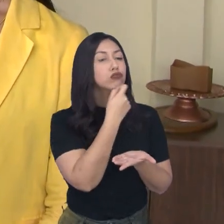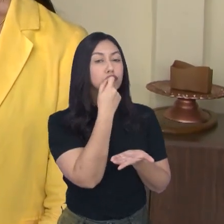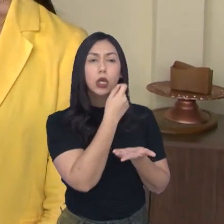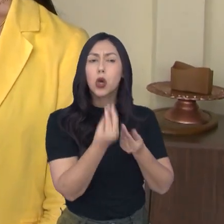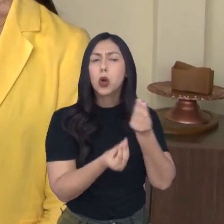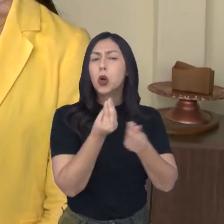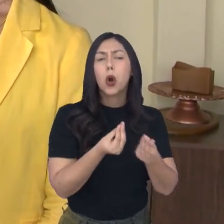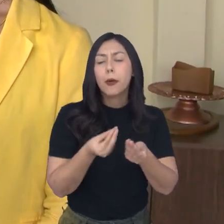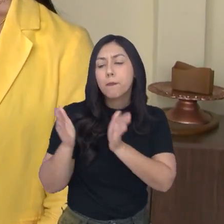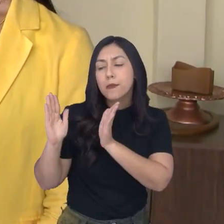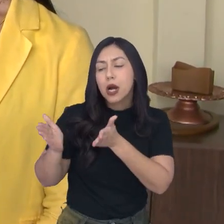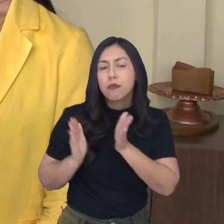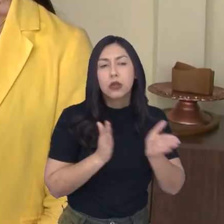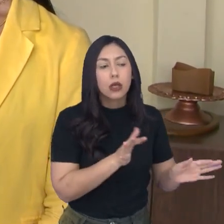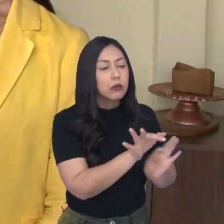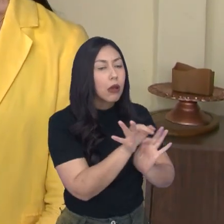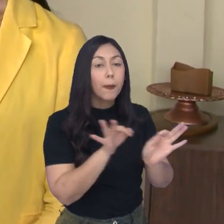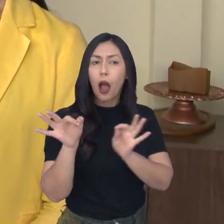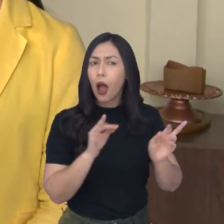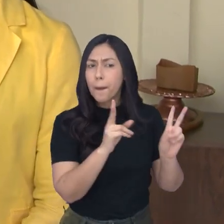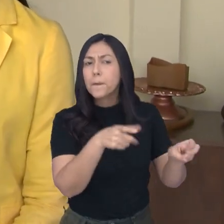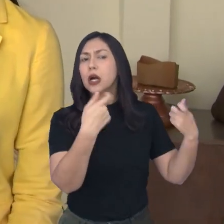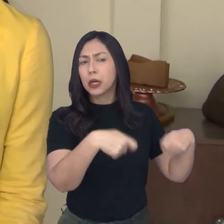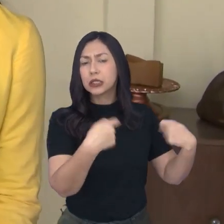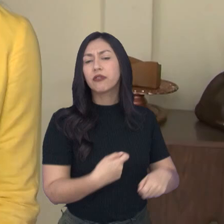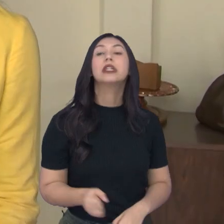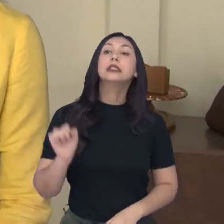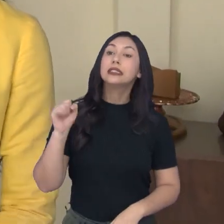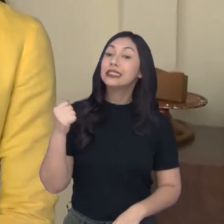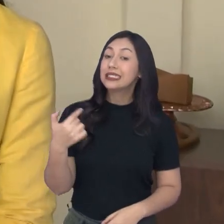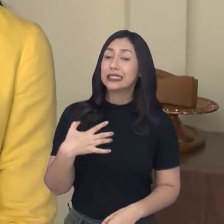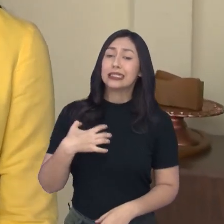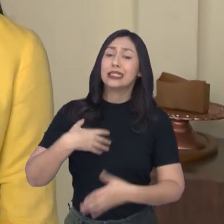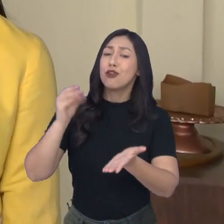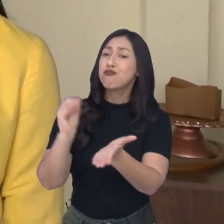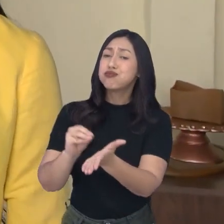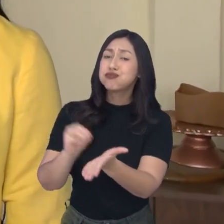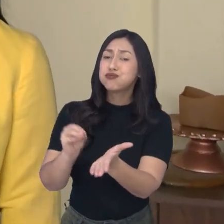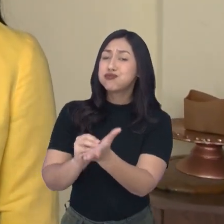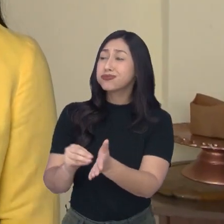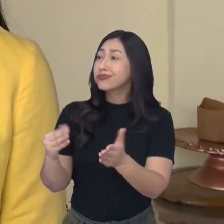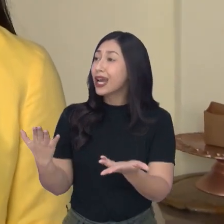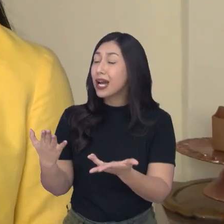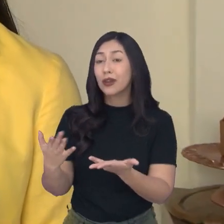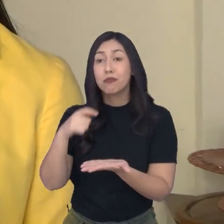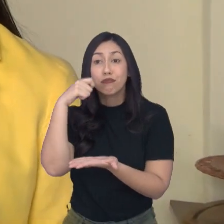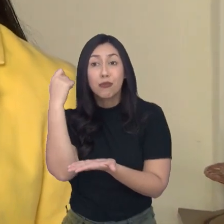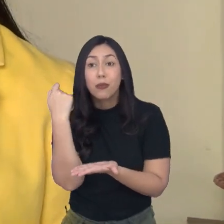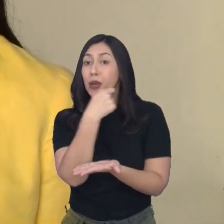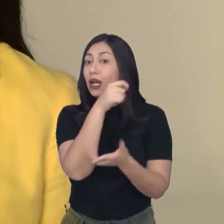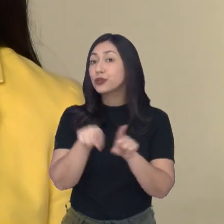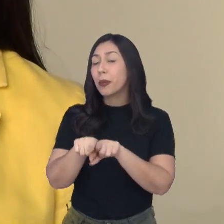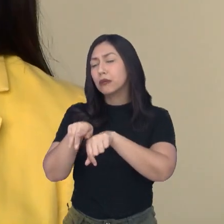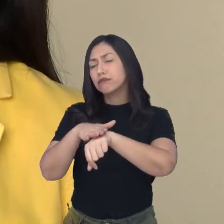esse processo de desenvolver? Você viu essa necessidade? Isso, eu tinha uma falta, né, de achar no mercado tanto maquiagem como cosmético.